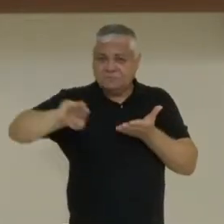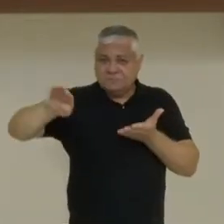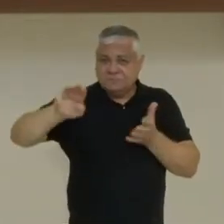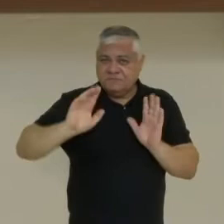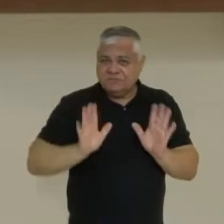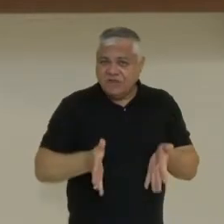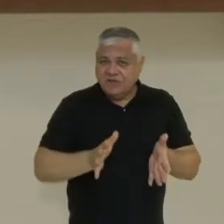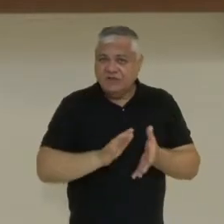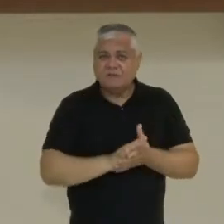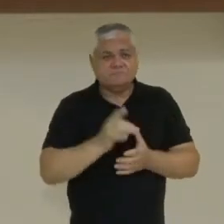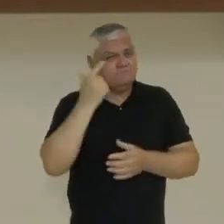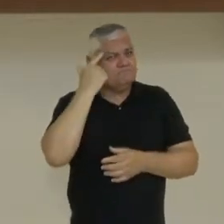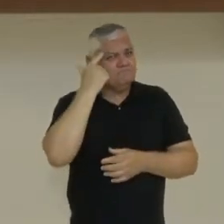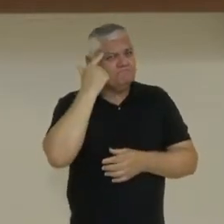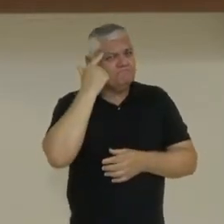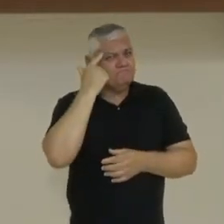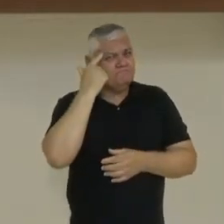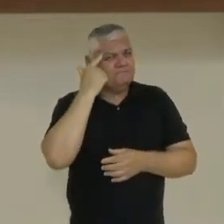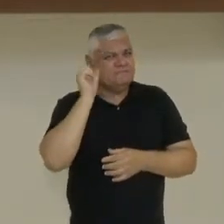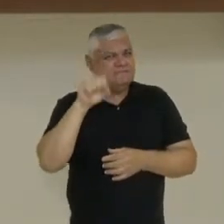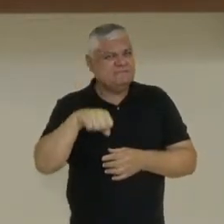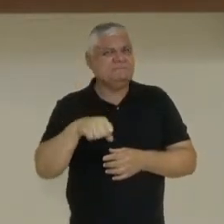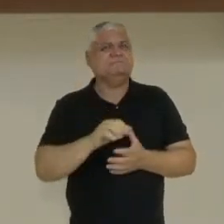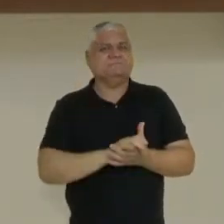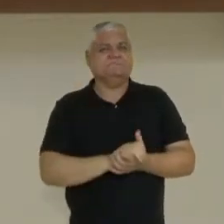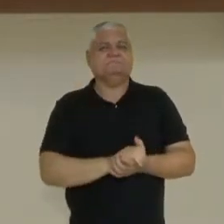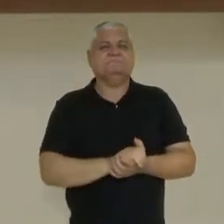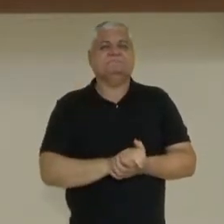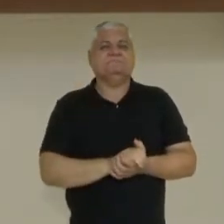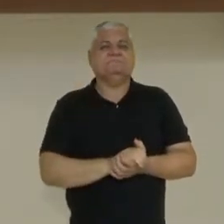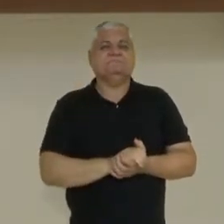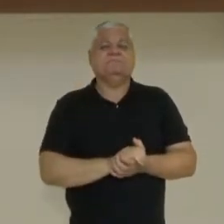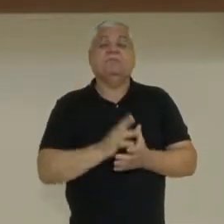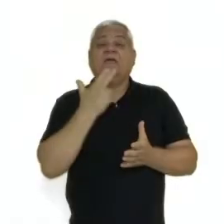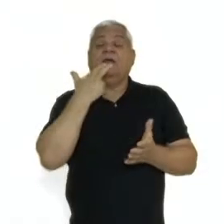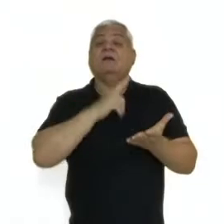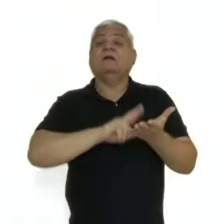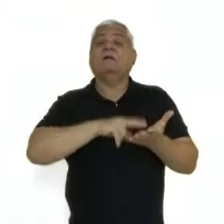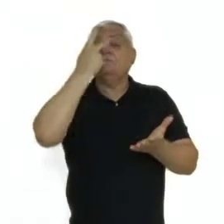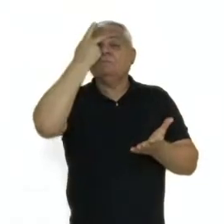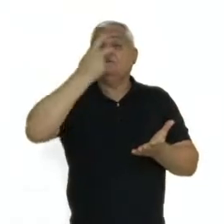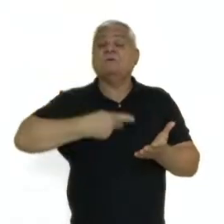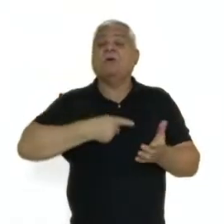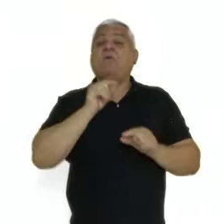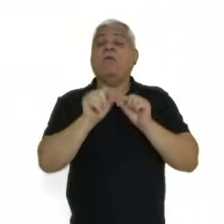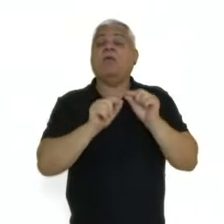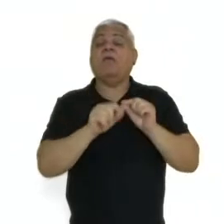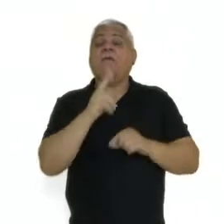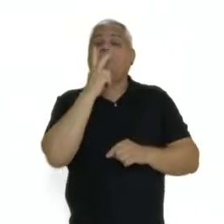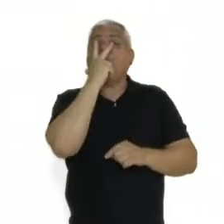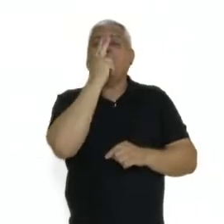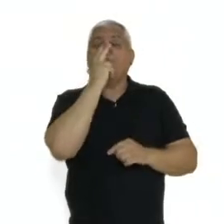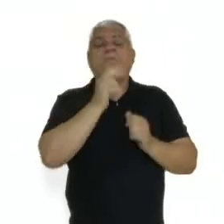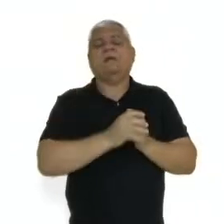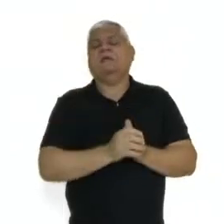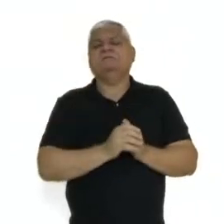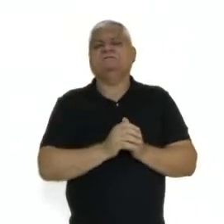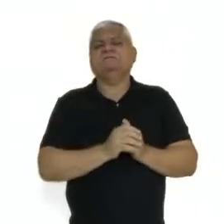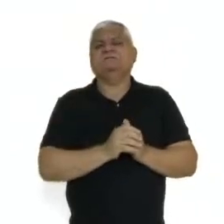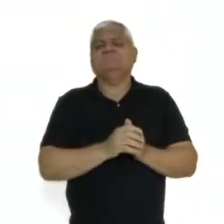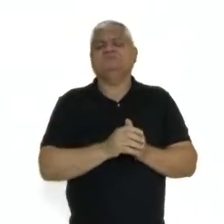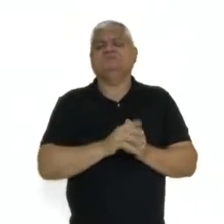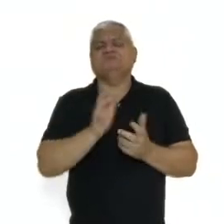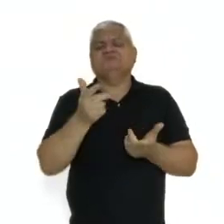Pense bem. Com certeza. Carta pessoal é vista como a mãe de todos os textos por